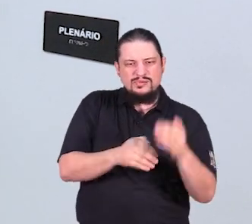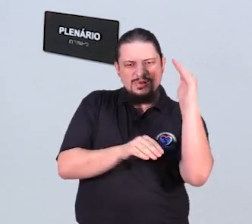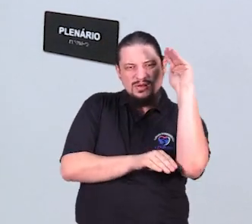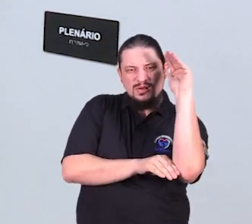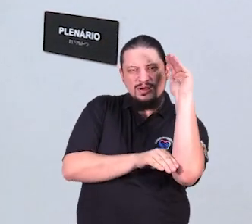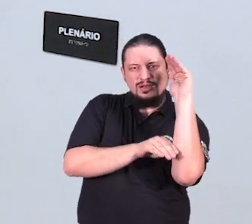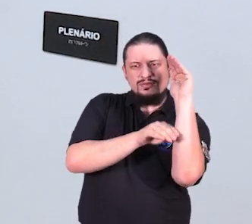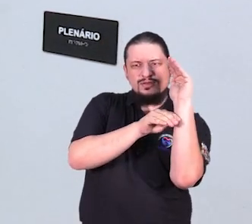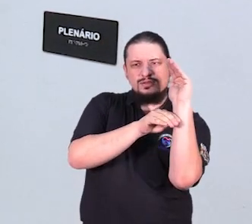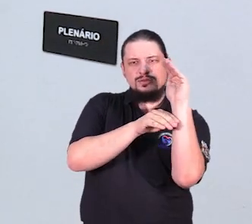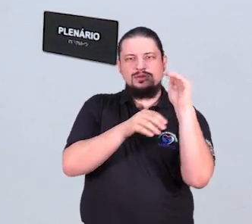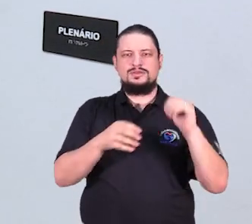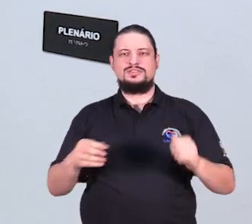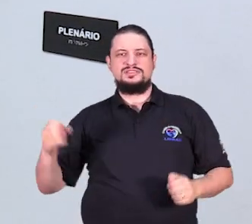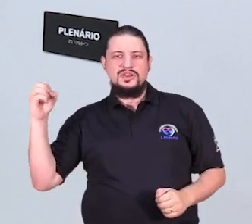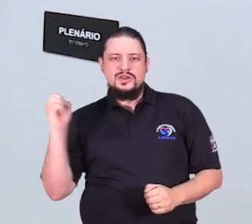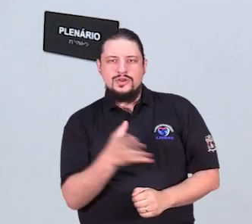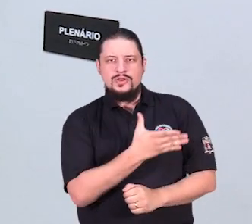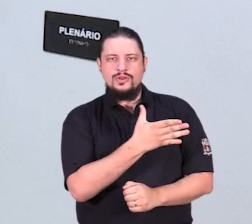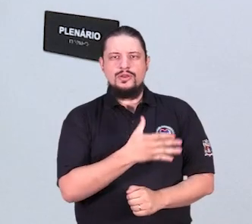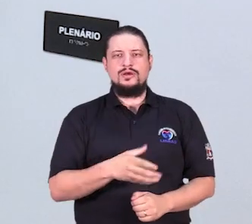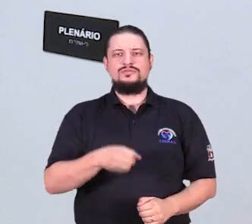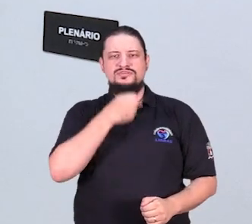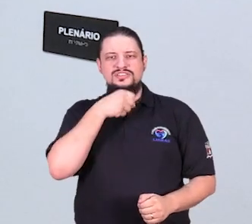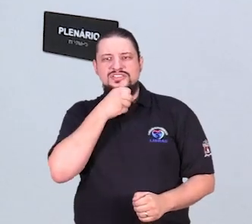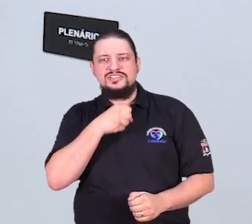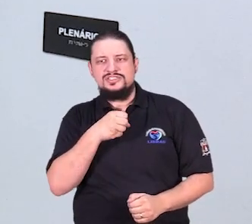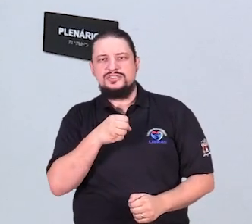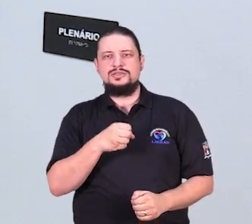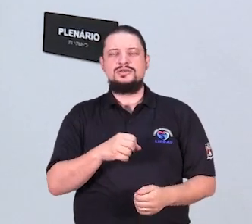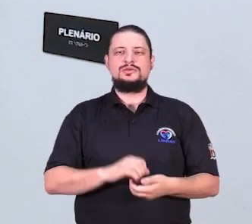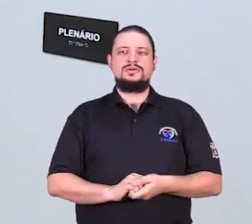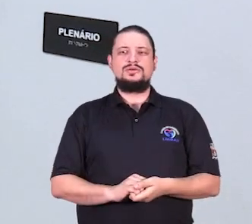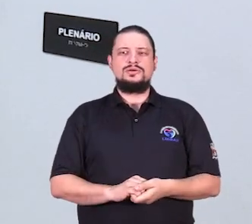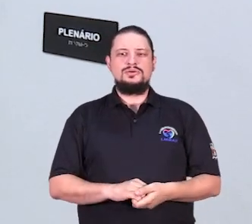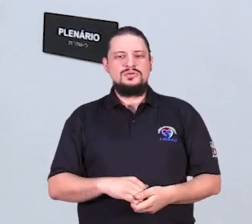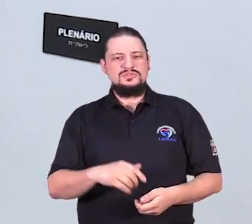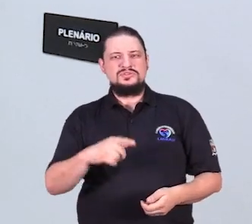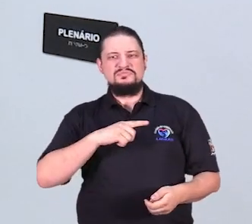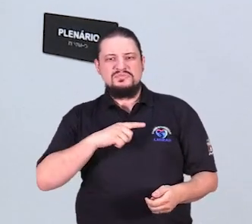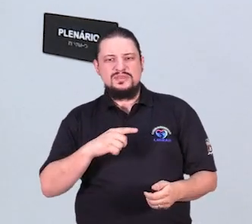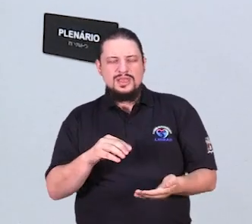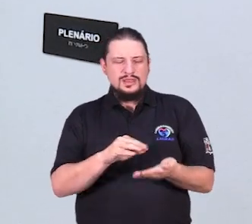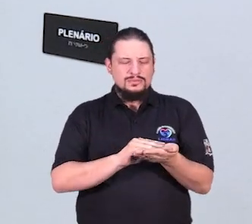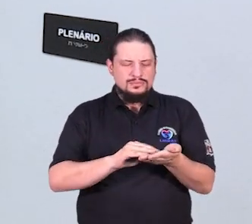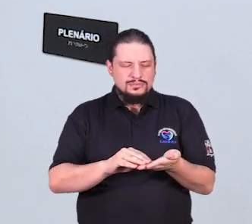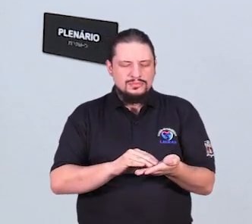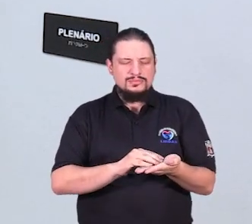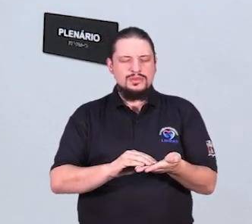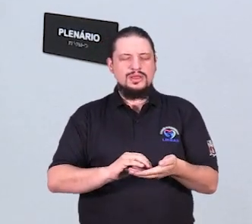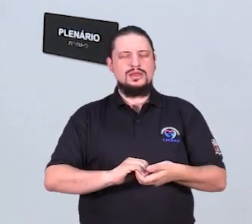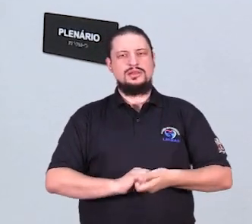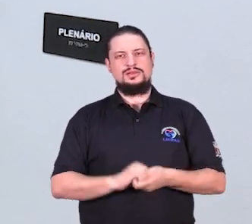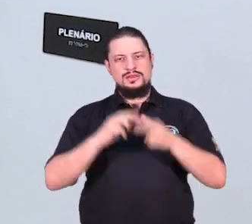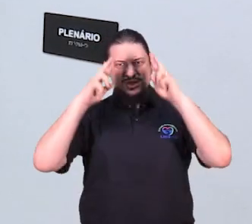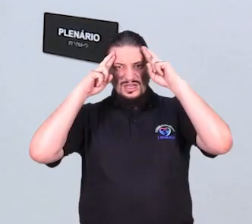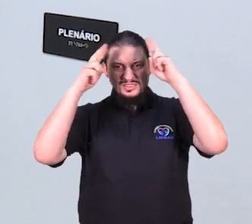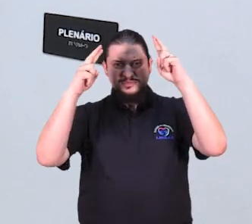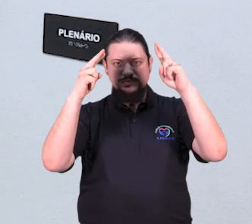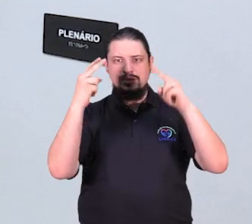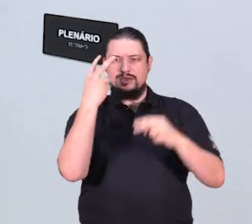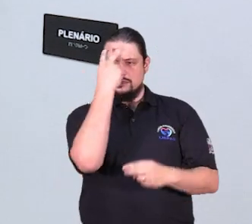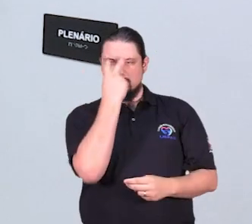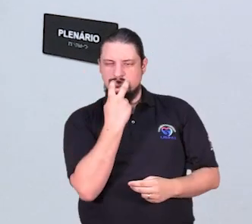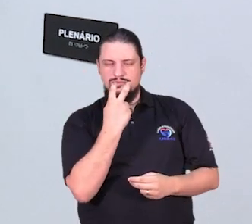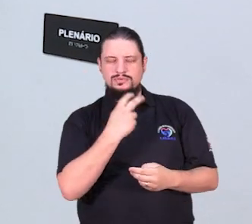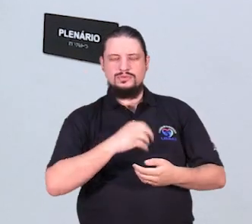elevadores tanto os novos Como os antigos já construídos sejam implantados à leitura pelo Braile em respeito ao deficiente visual